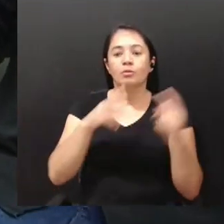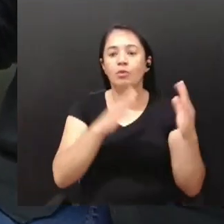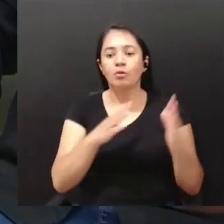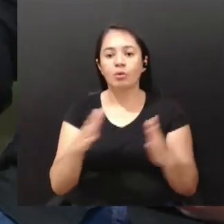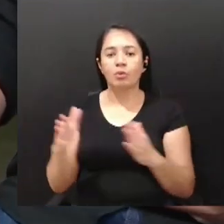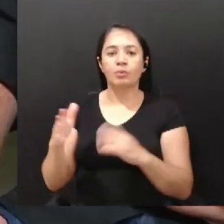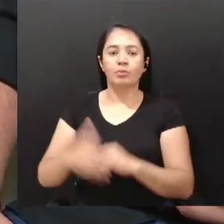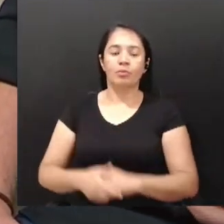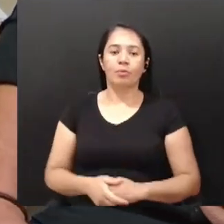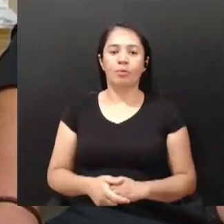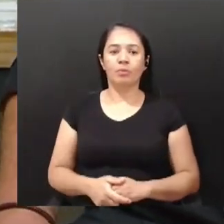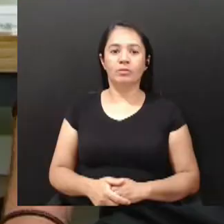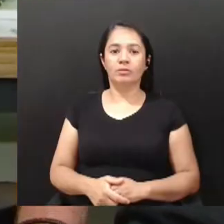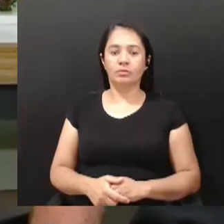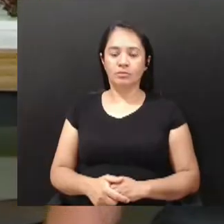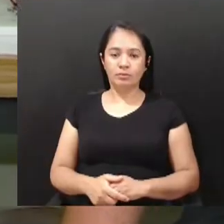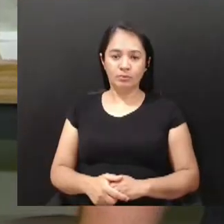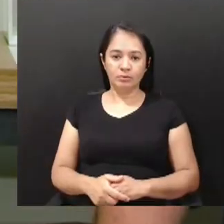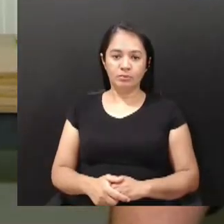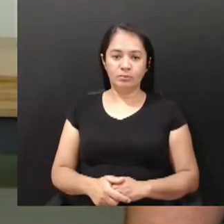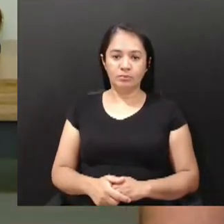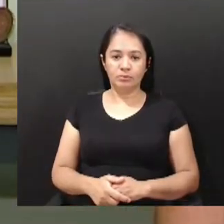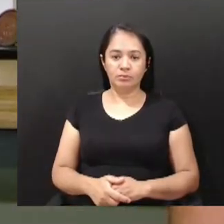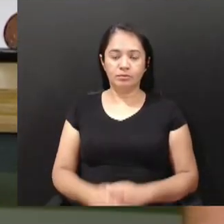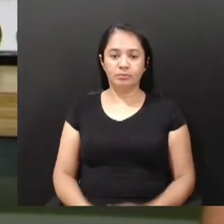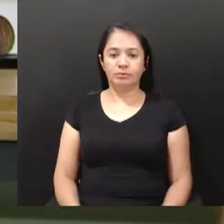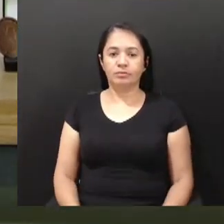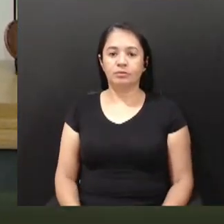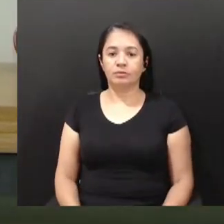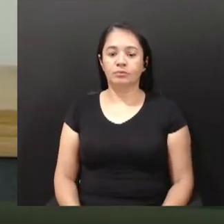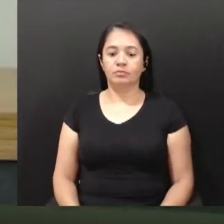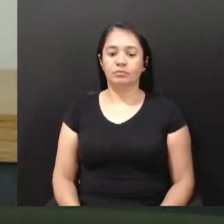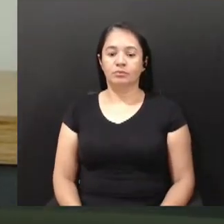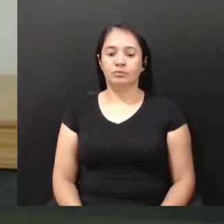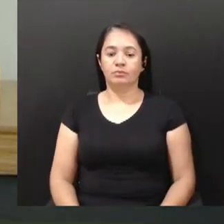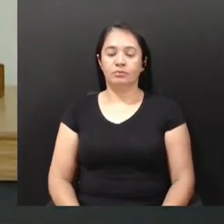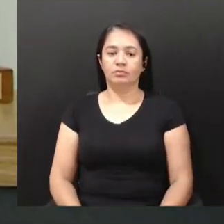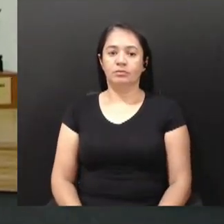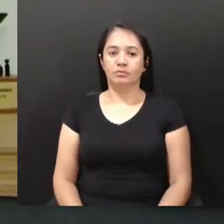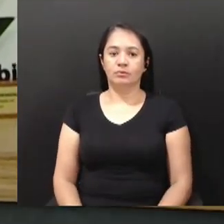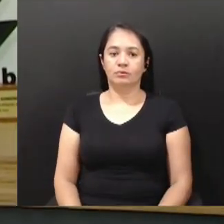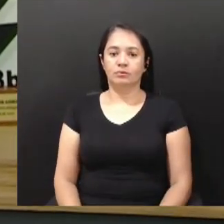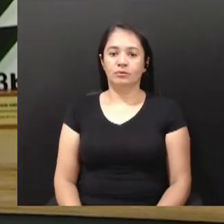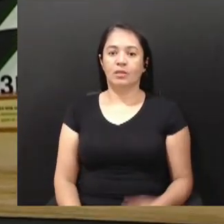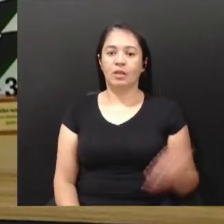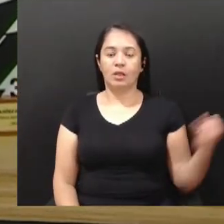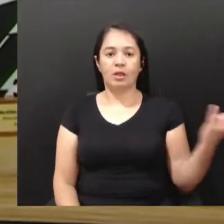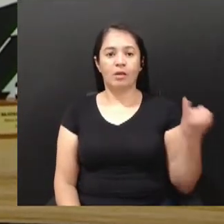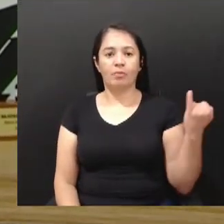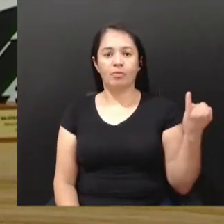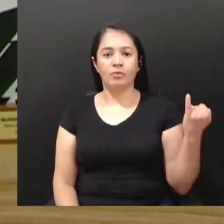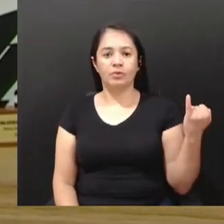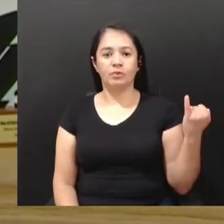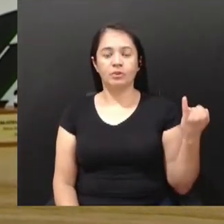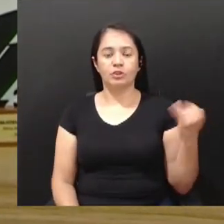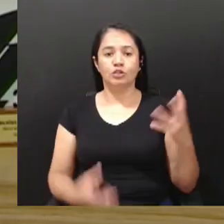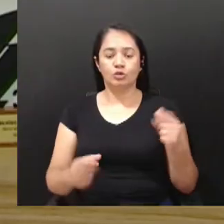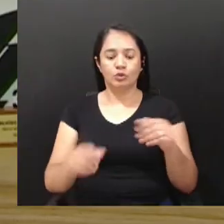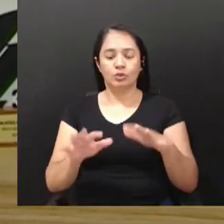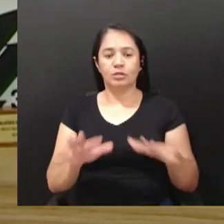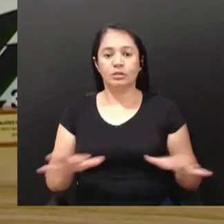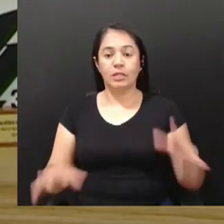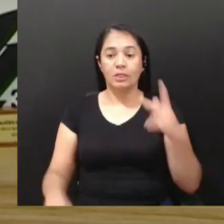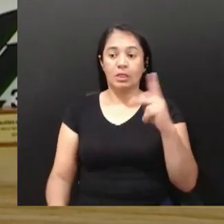Recentemente eu dei uma entrevista lá na TV Câmara e eu falei que é muito importante, assim como todas as áreas da tua vida, que a tua vida financeira